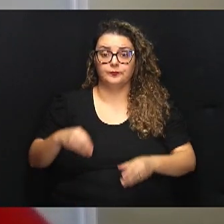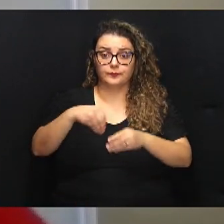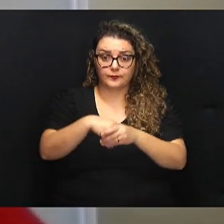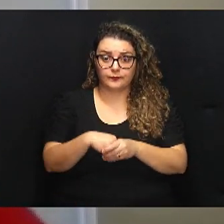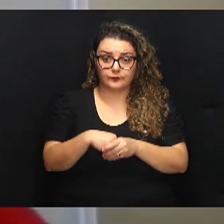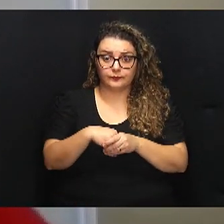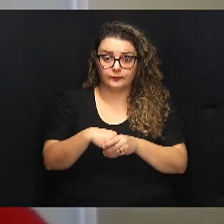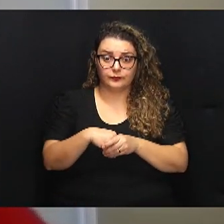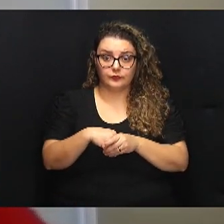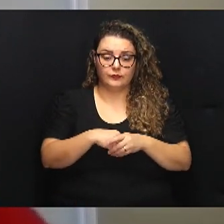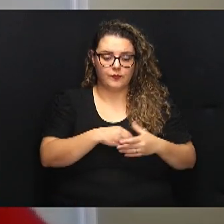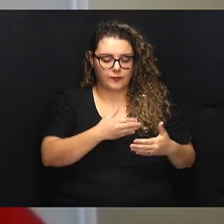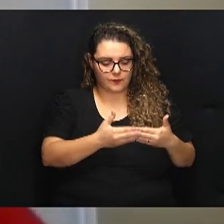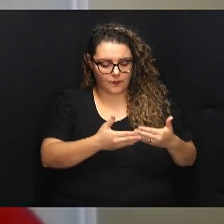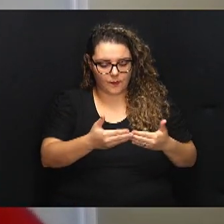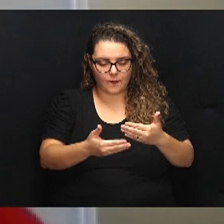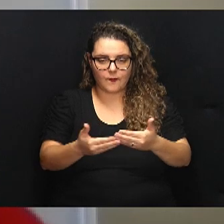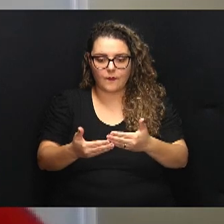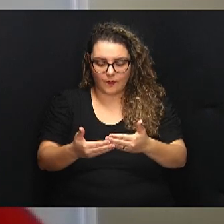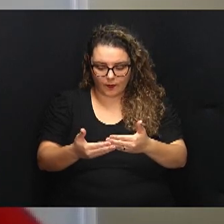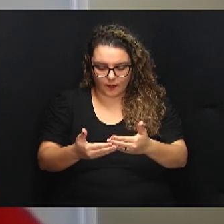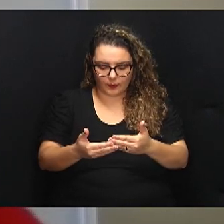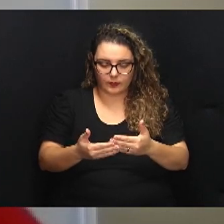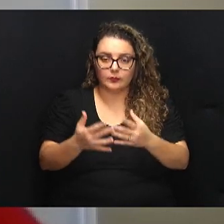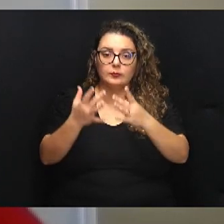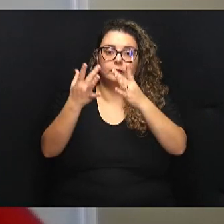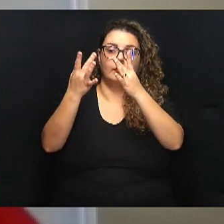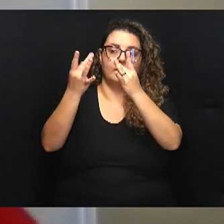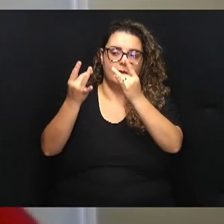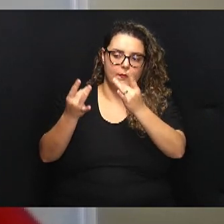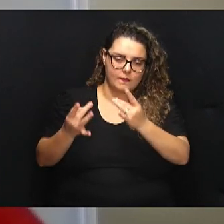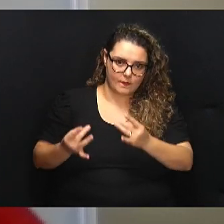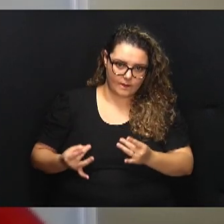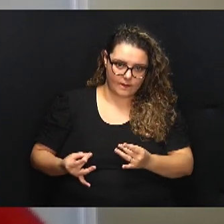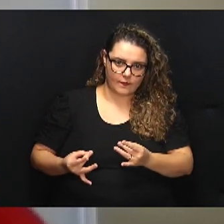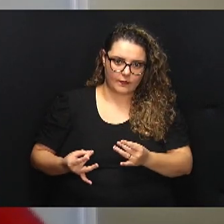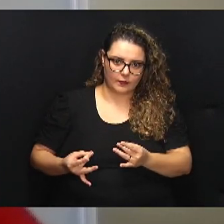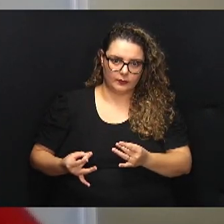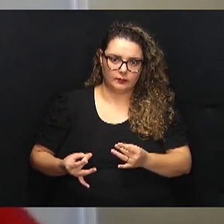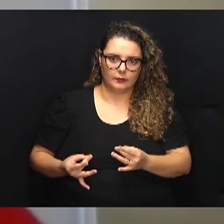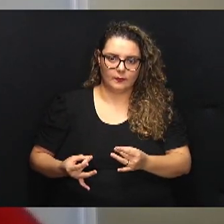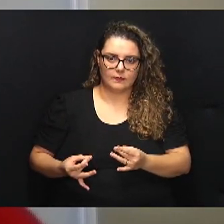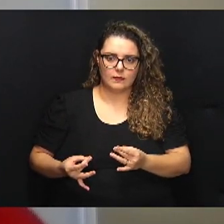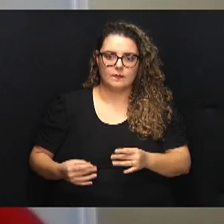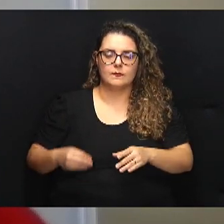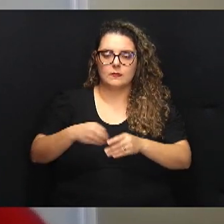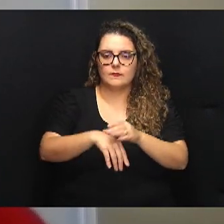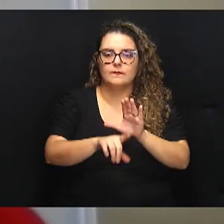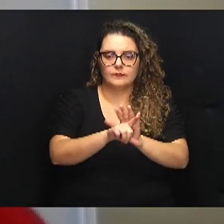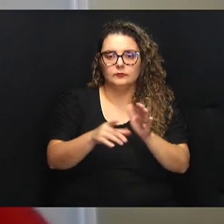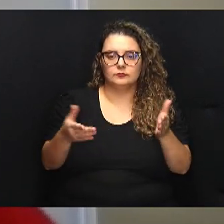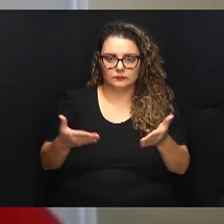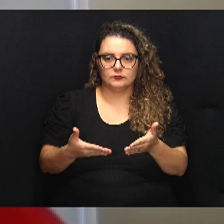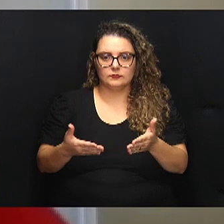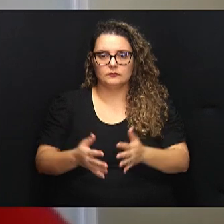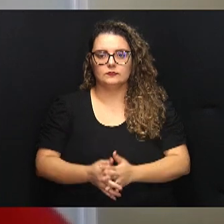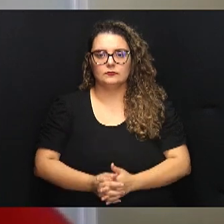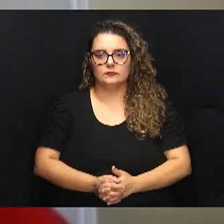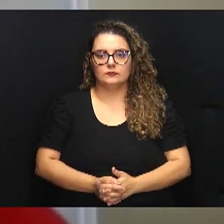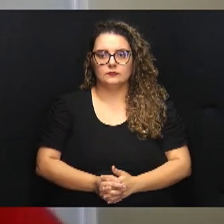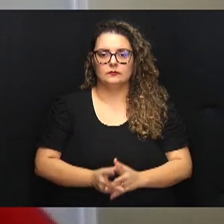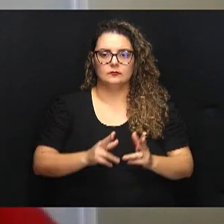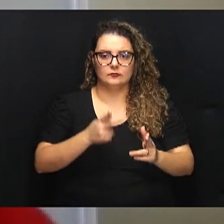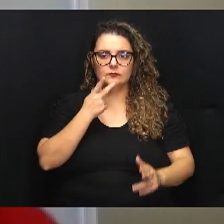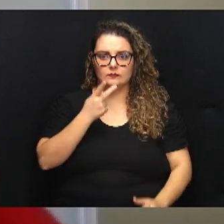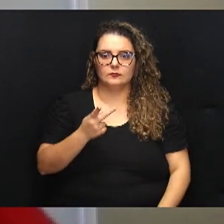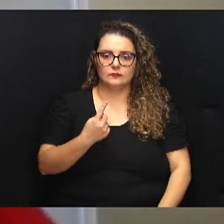um procedimento que está bastante detalhado na legislação atual. Existe, então, como eu disse,